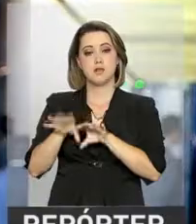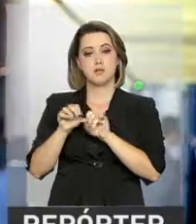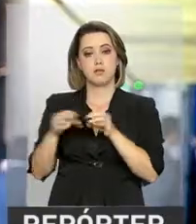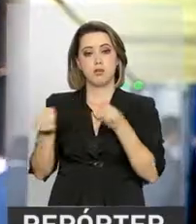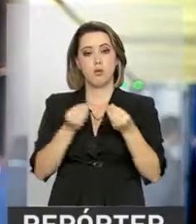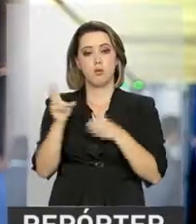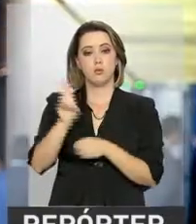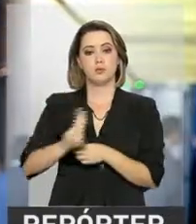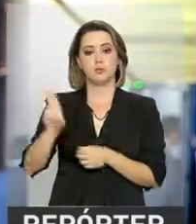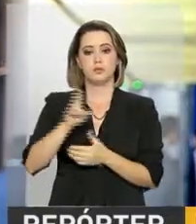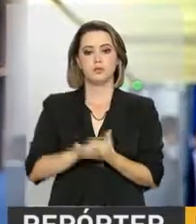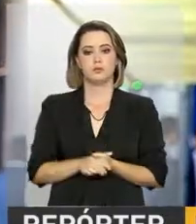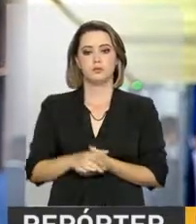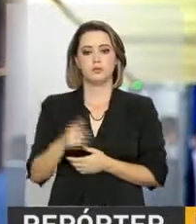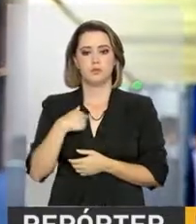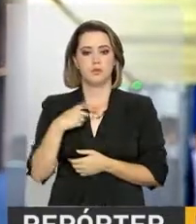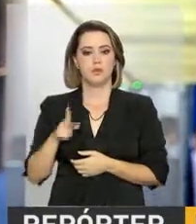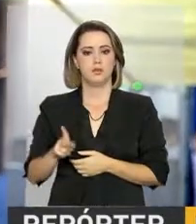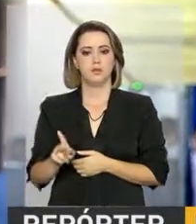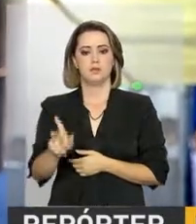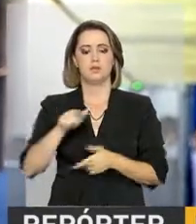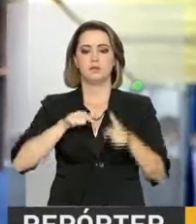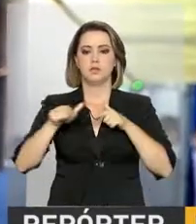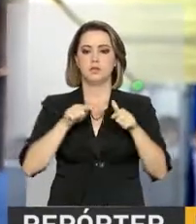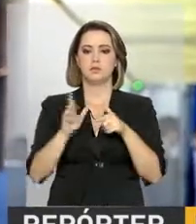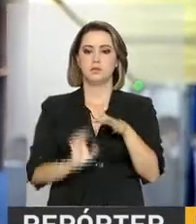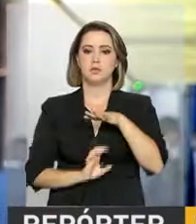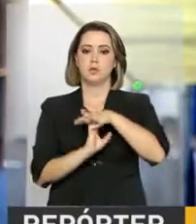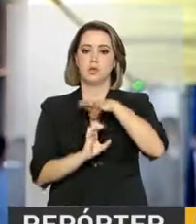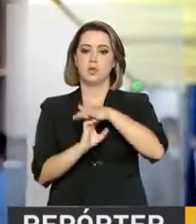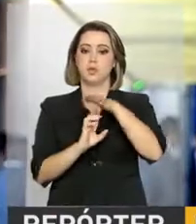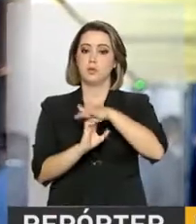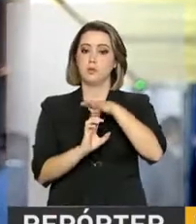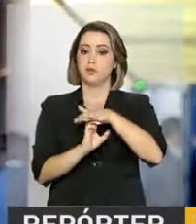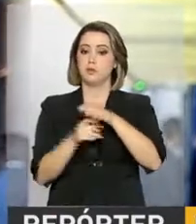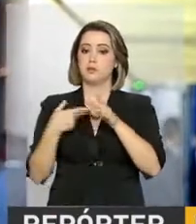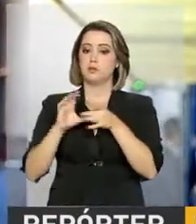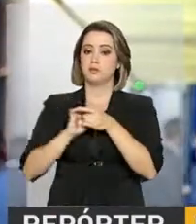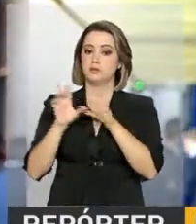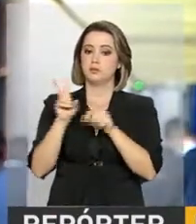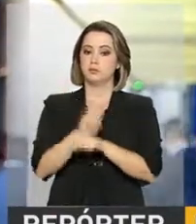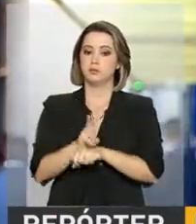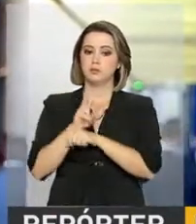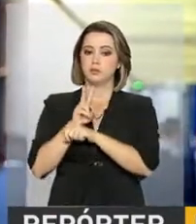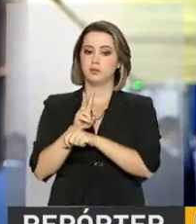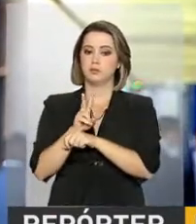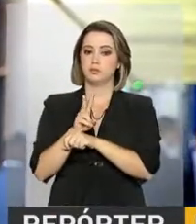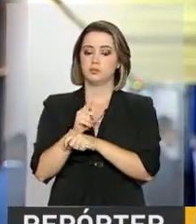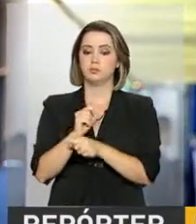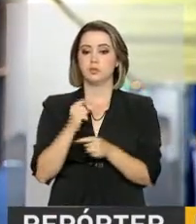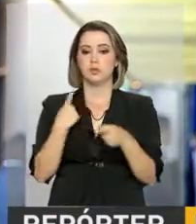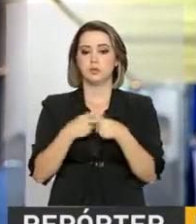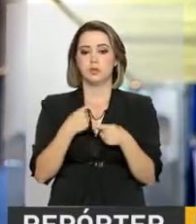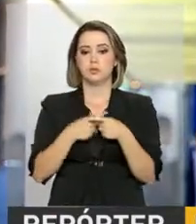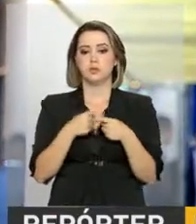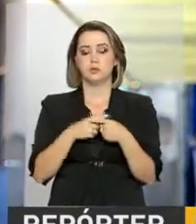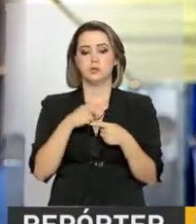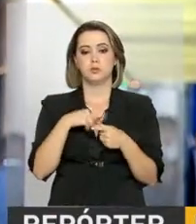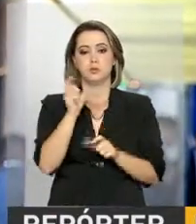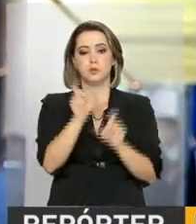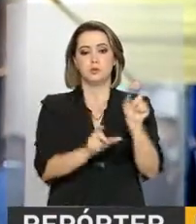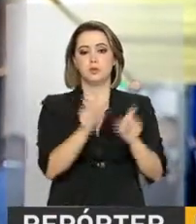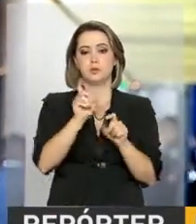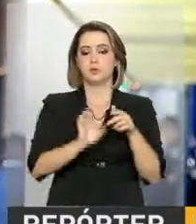possível. Eu sempre trabalhei ligado à pessoa jurídica, liberando crédito, porque o atendimento de